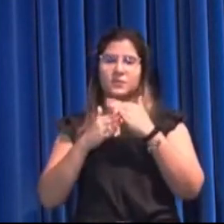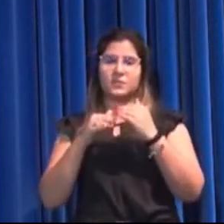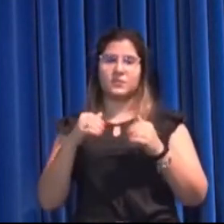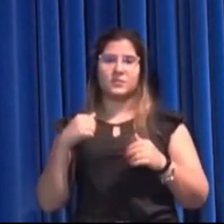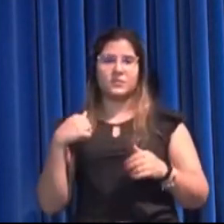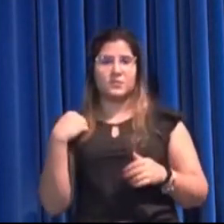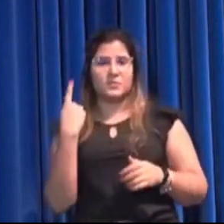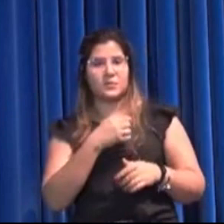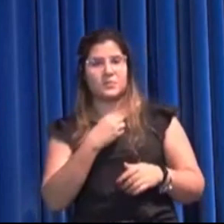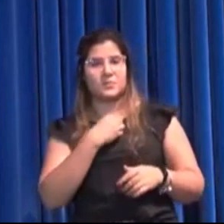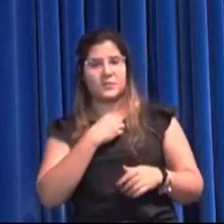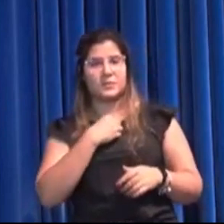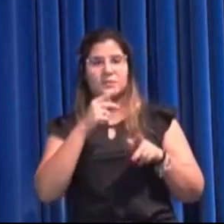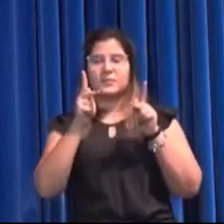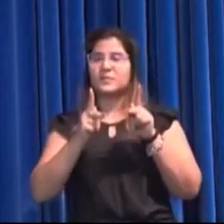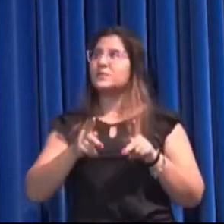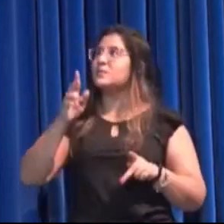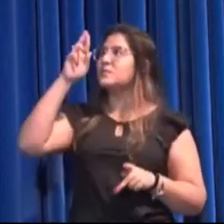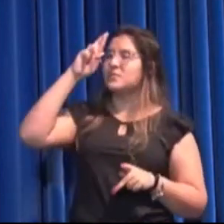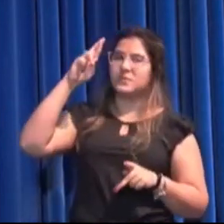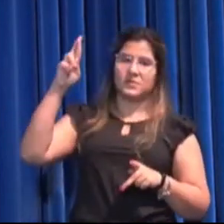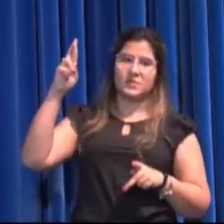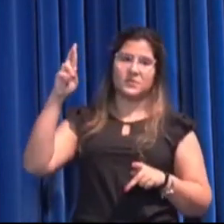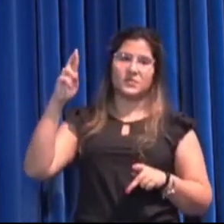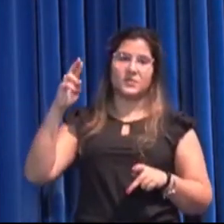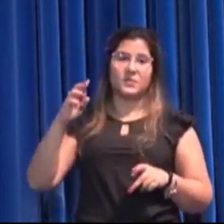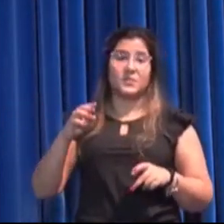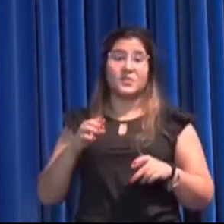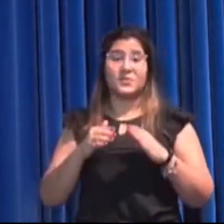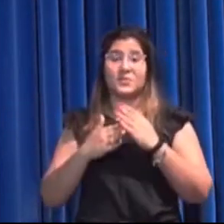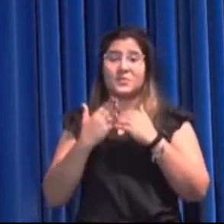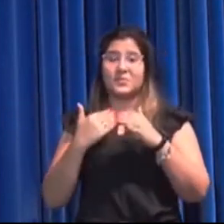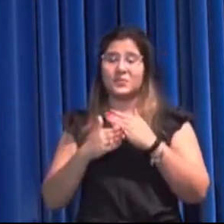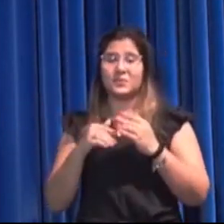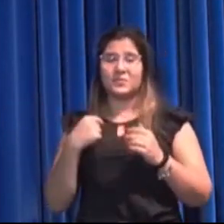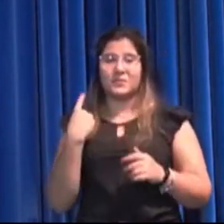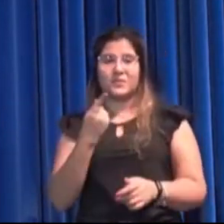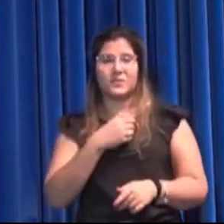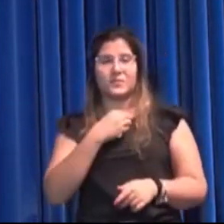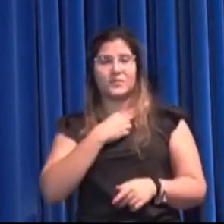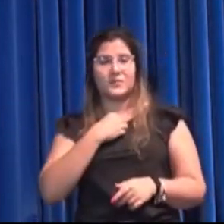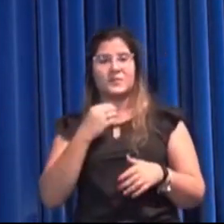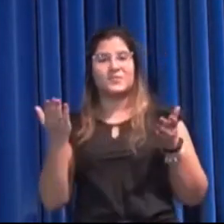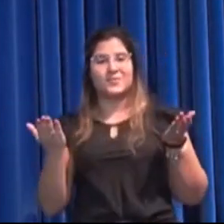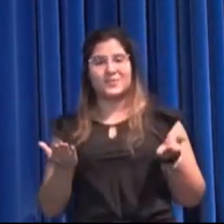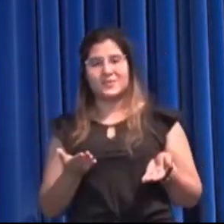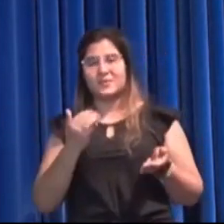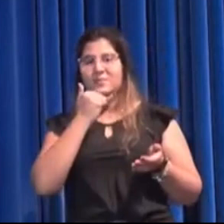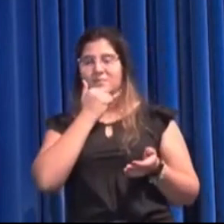alegria que todos os nossos pecados já foram perdoados.